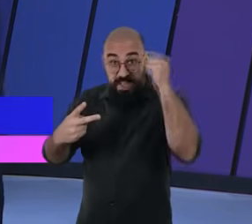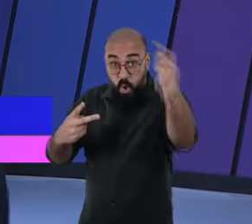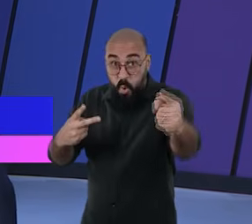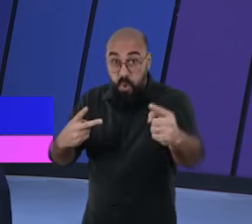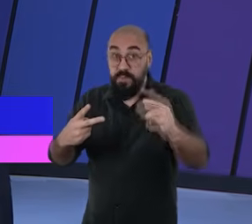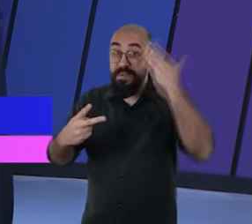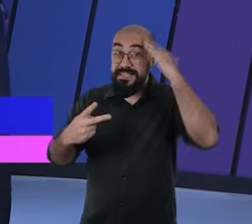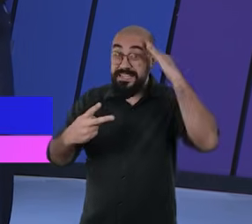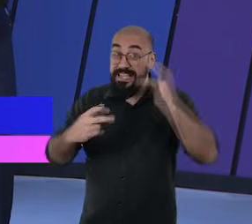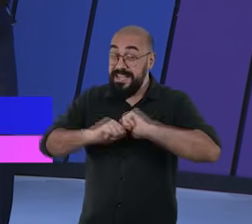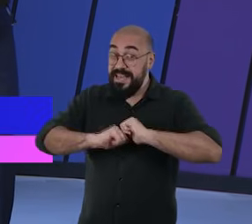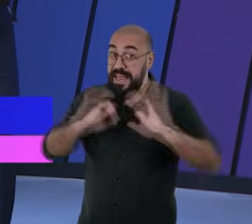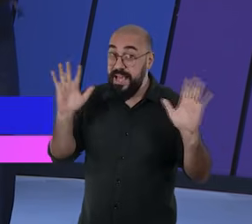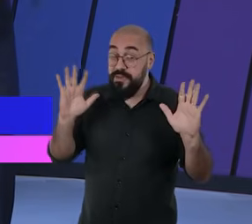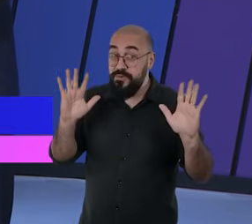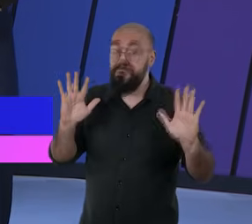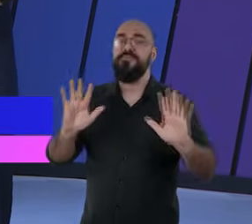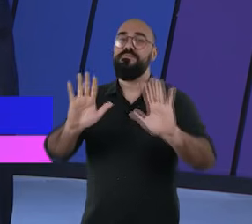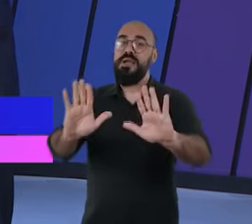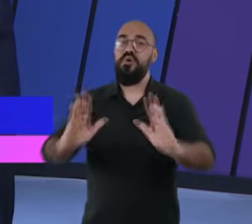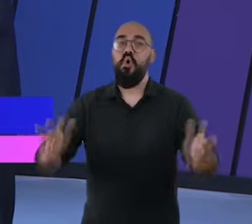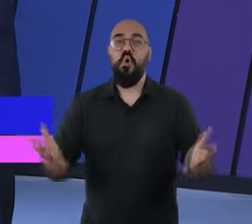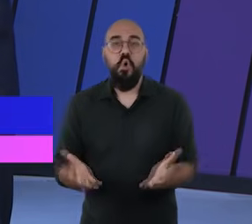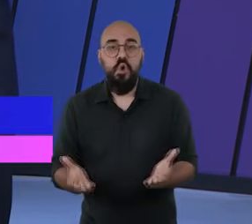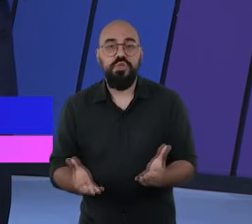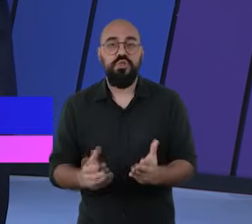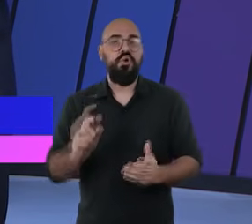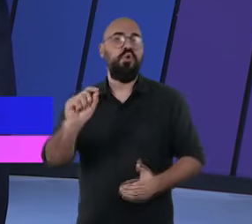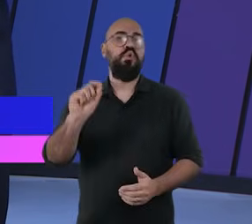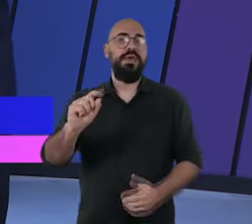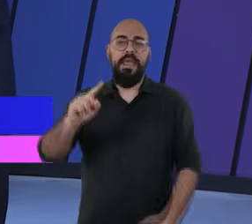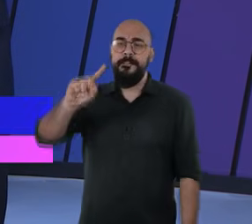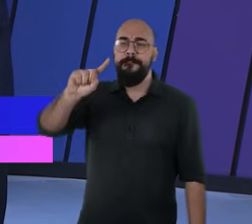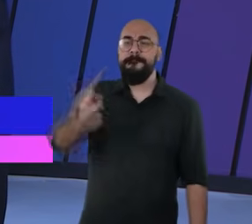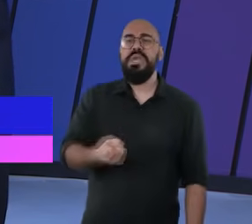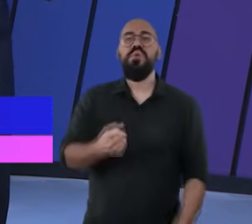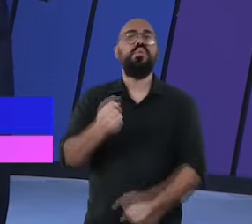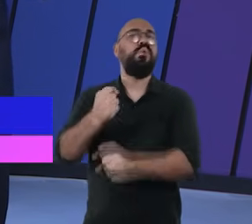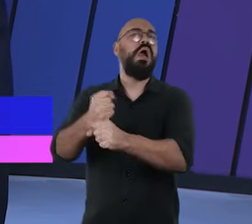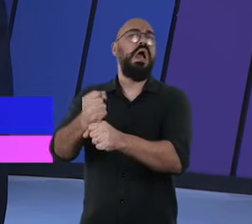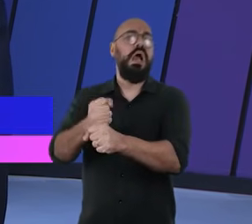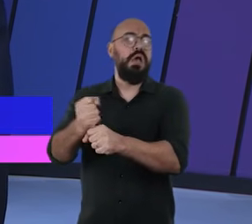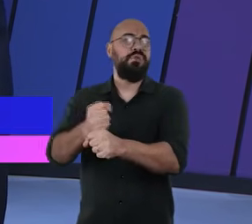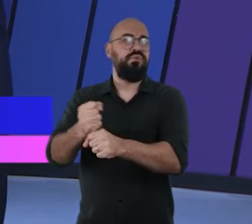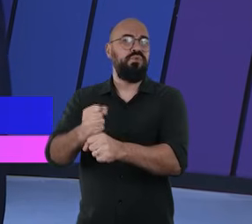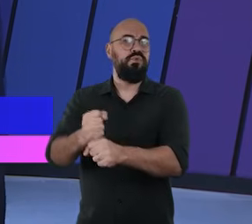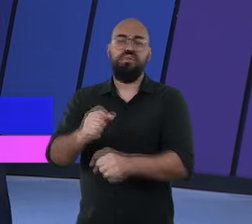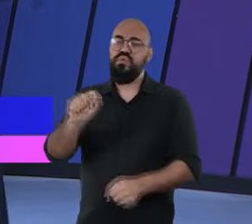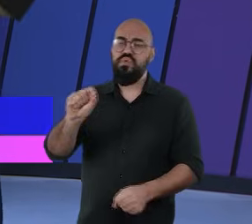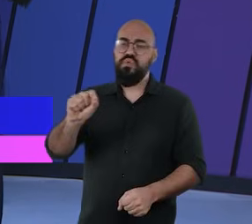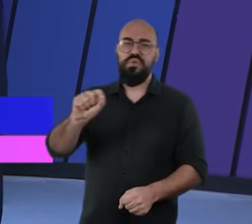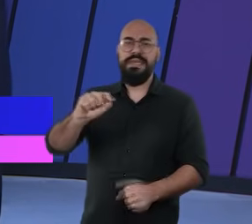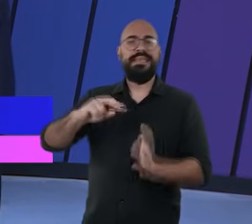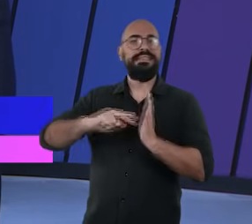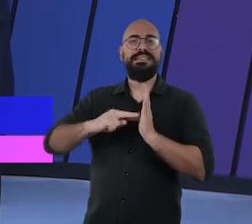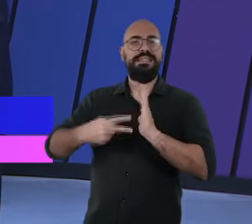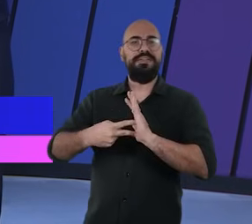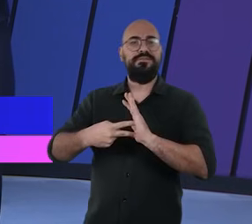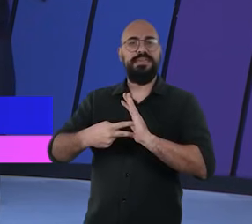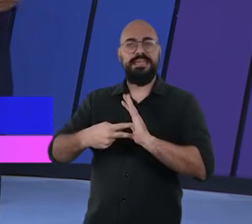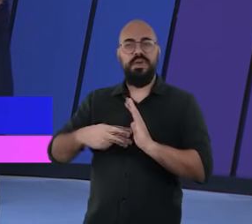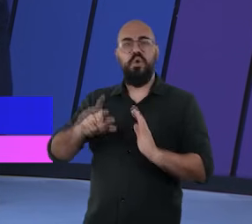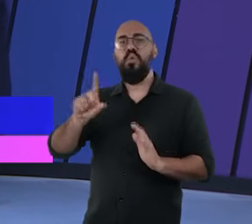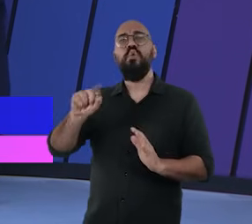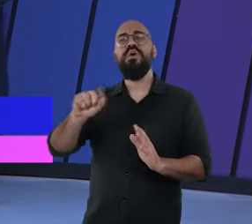entender um pouco melhor sobre o que é o milênio, o que significam esses 1000 anos, o que é que vai